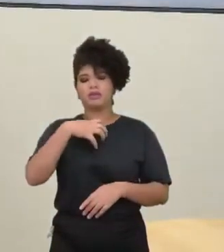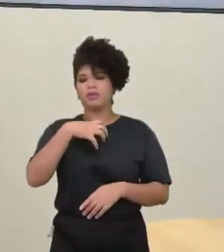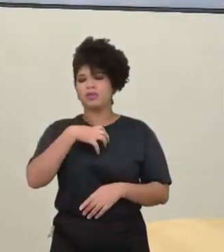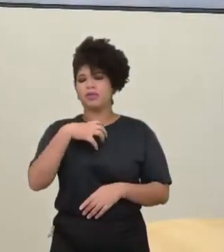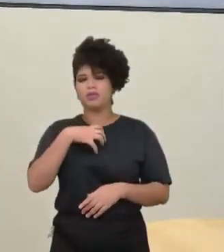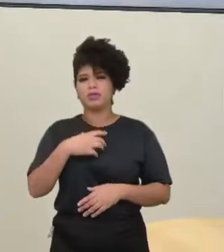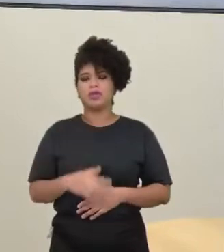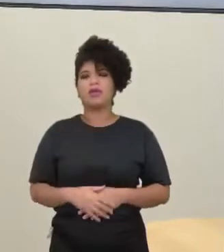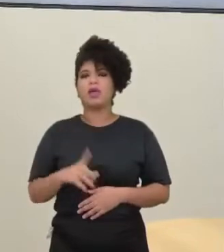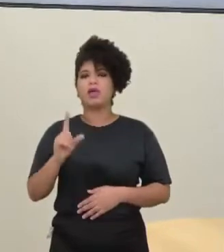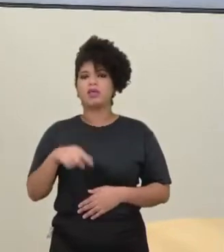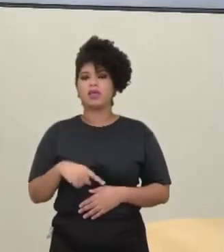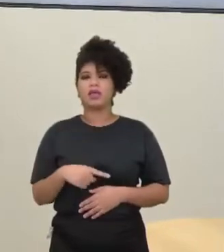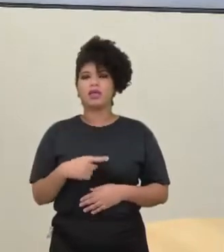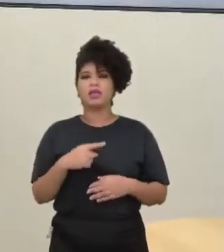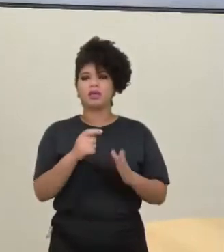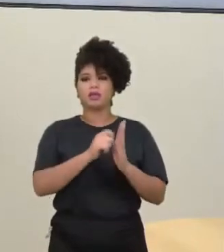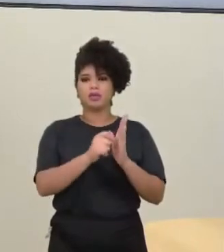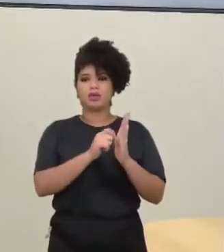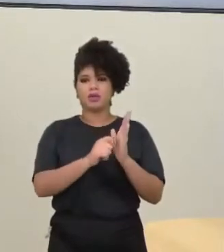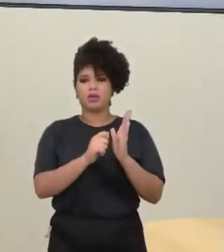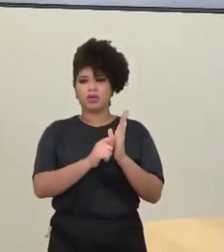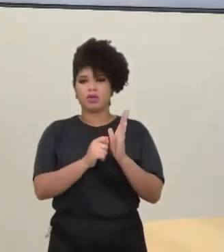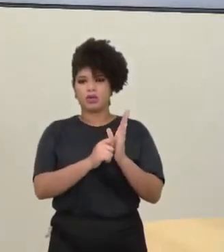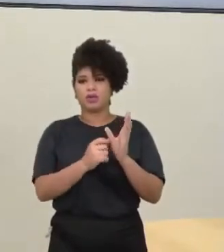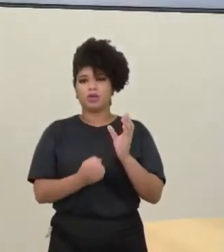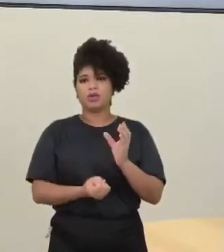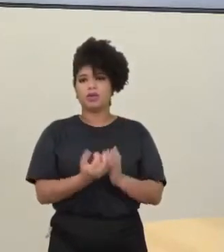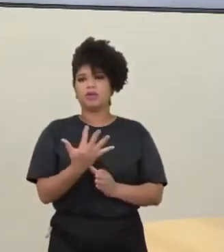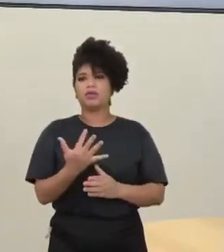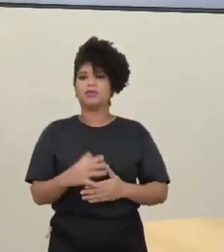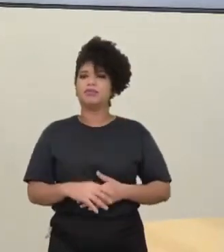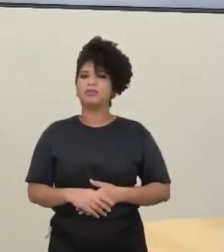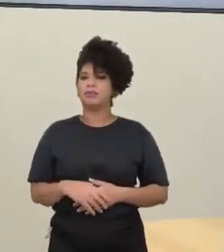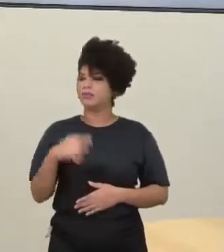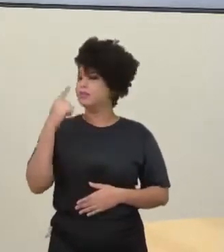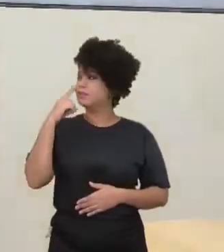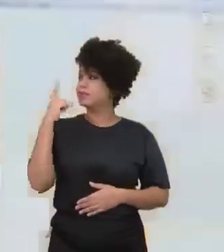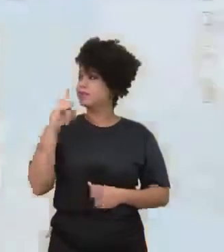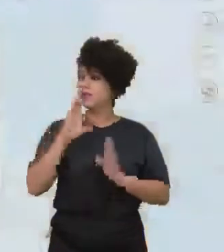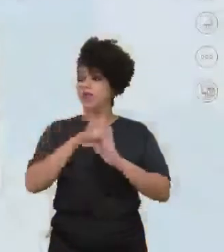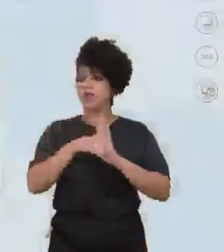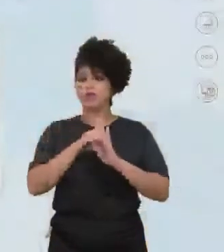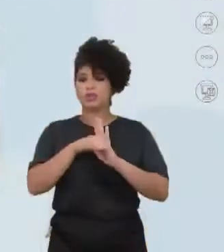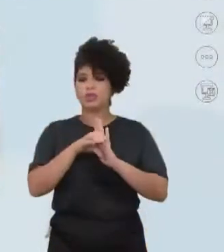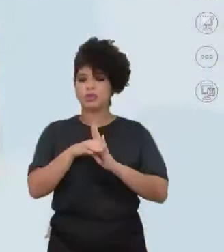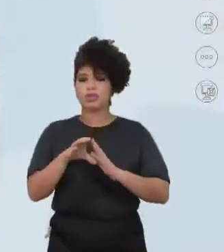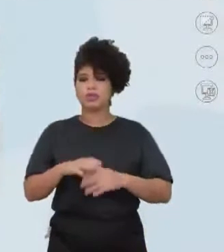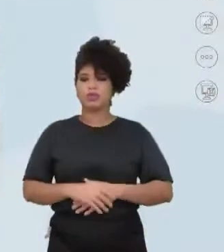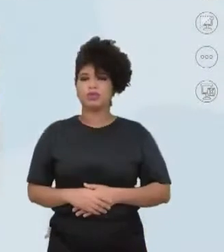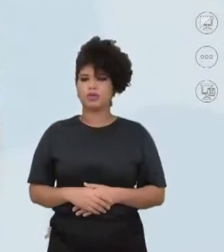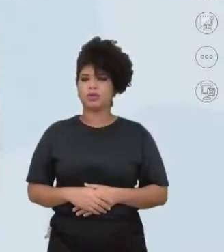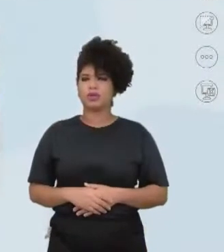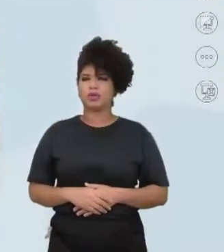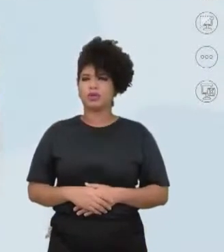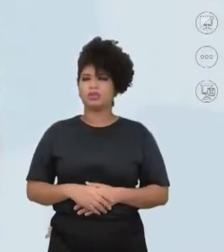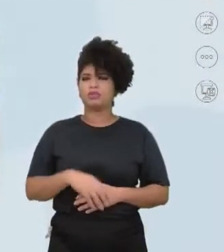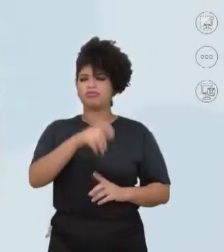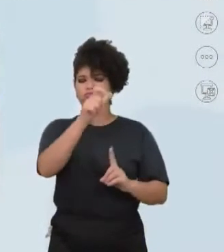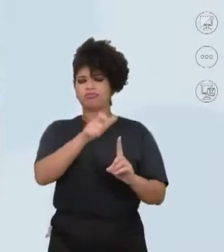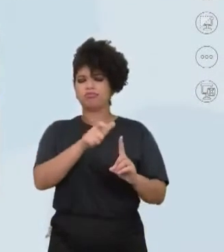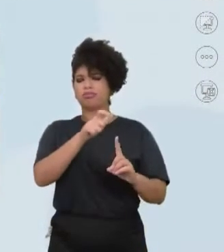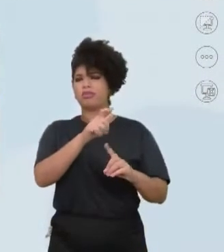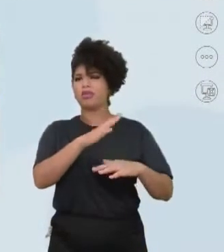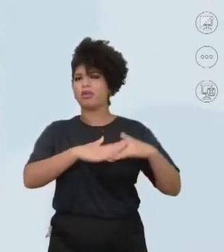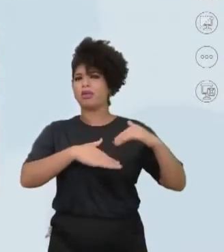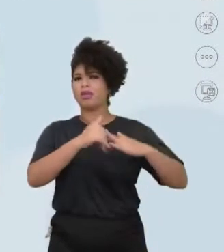de composição musical. Mas vamos dar uma aprofundadinha nesse conceito, olha só. Gente, o que o profissional da música